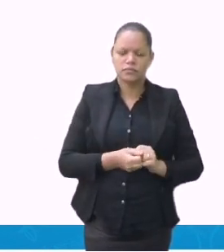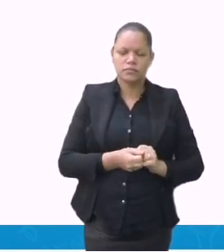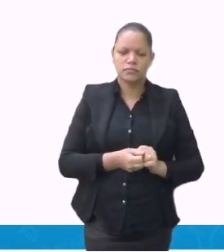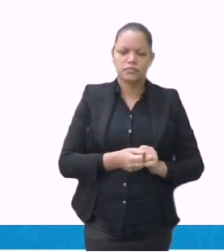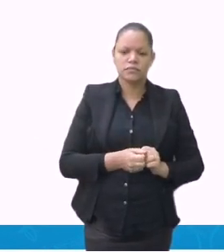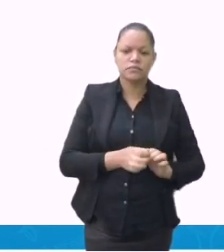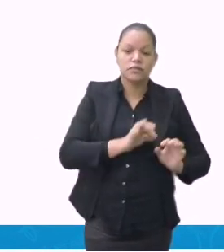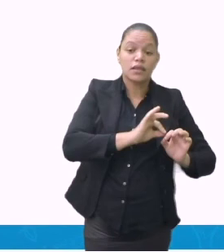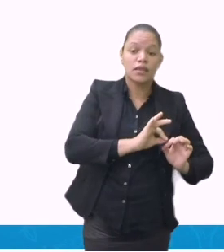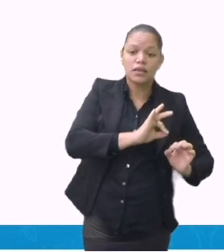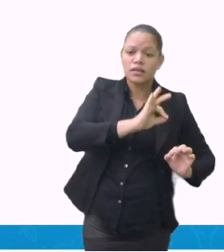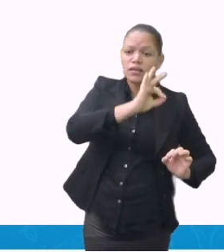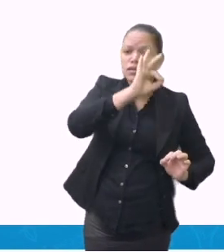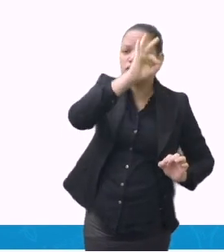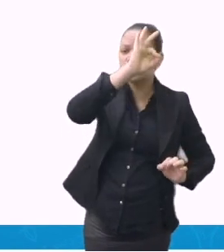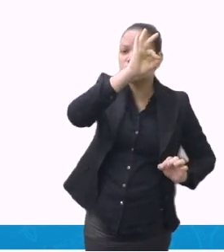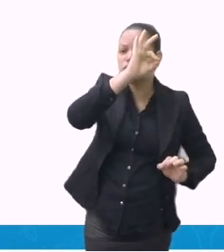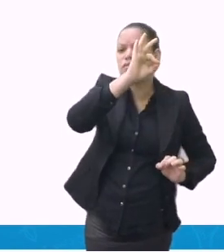e linha